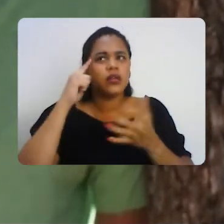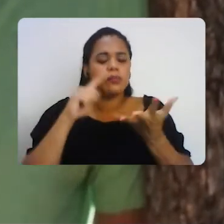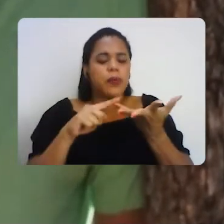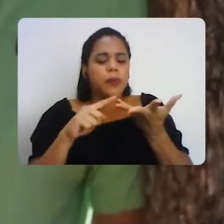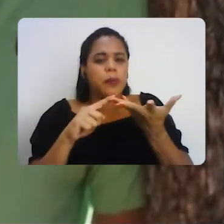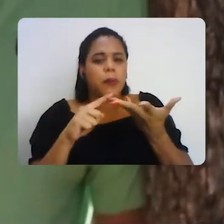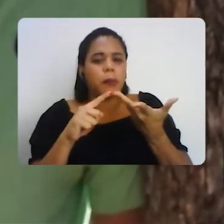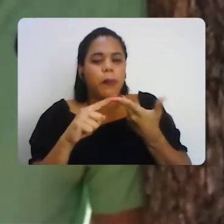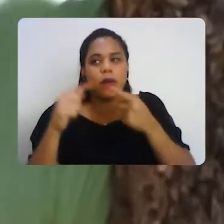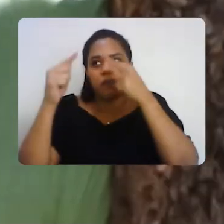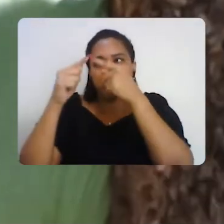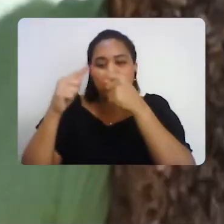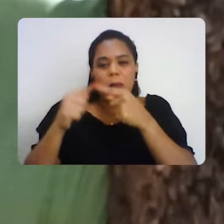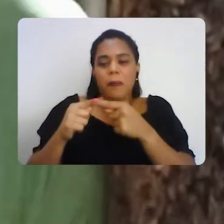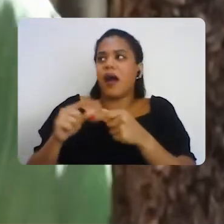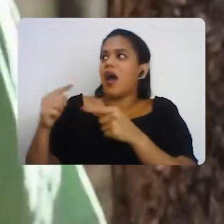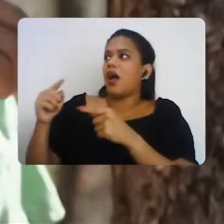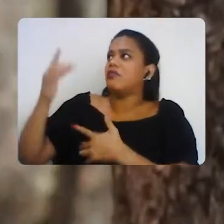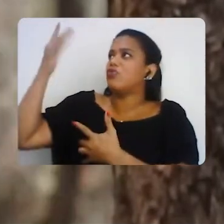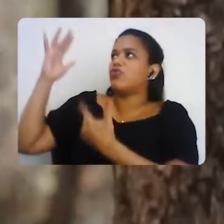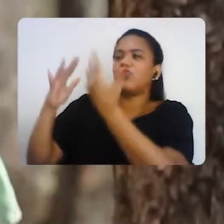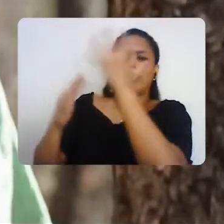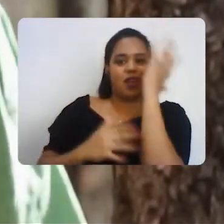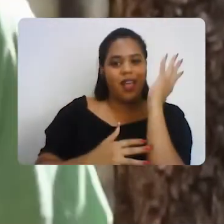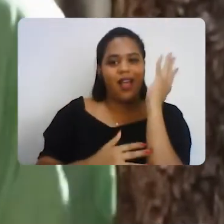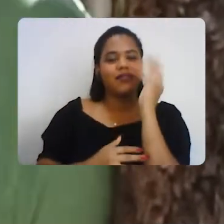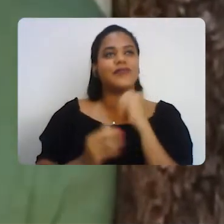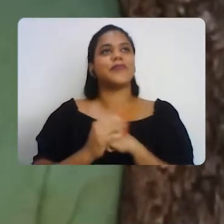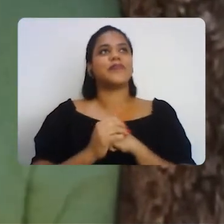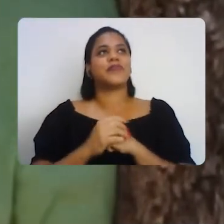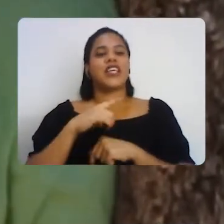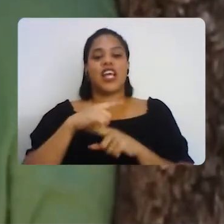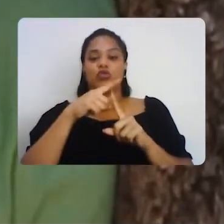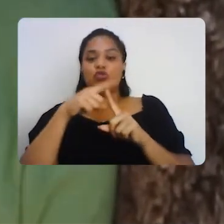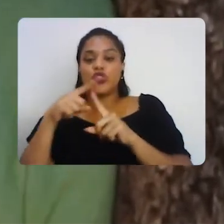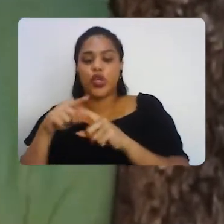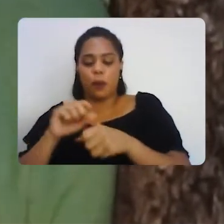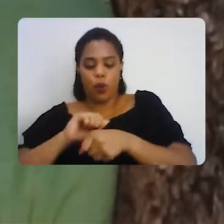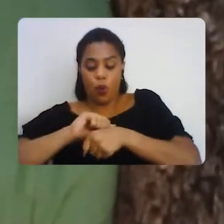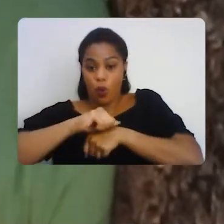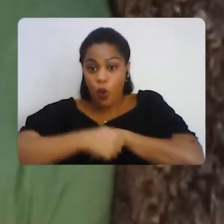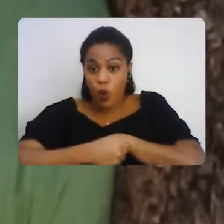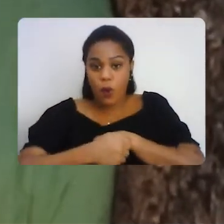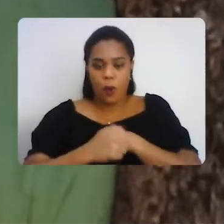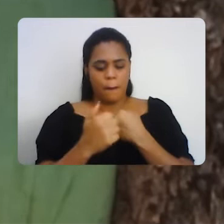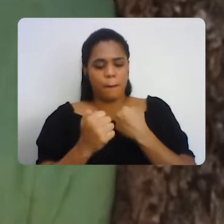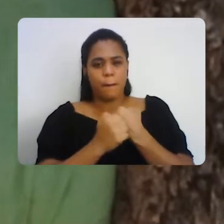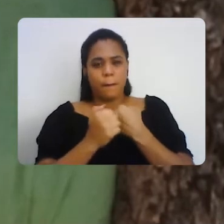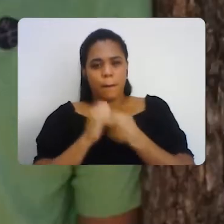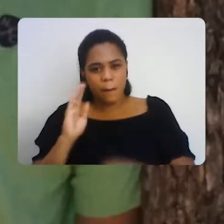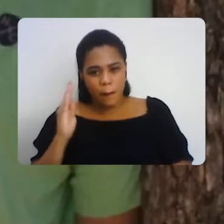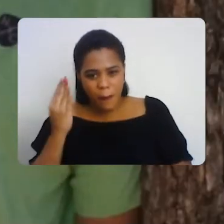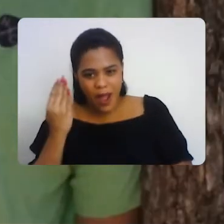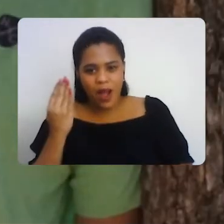tivesse alguns elementos que fossem emblemáticos, né? Dessa vegetação, né? Desse tipo de árvore do couro, né? Da